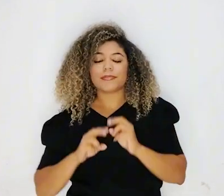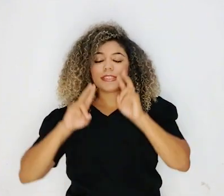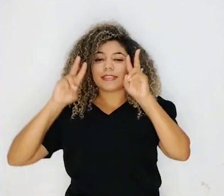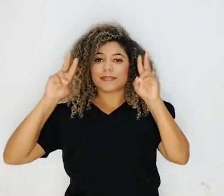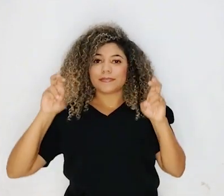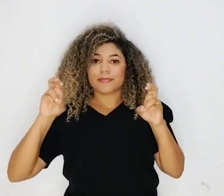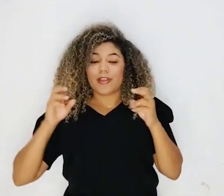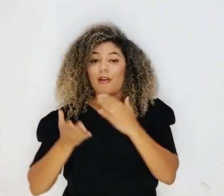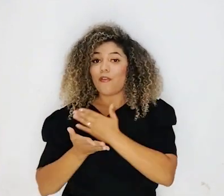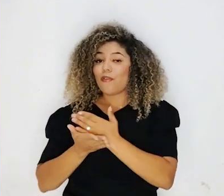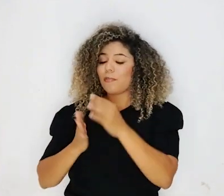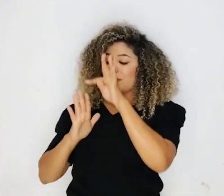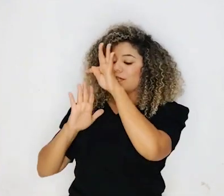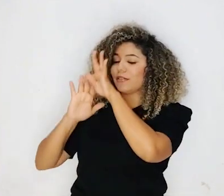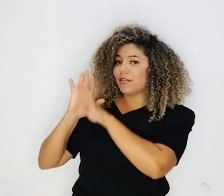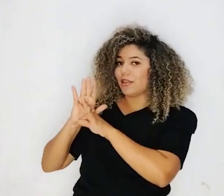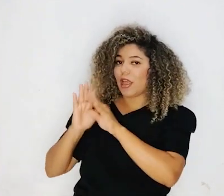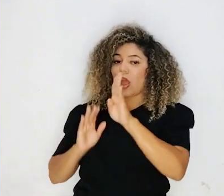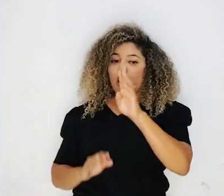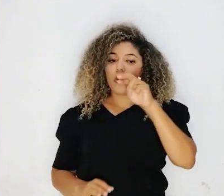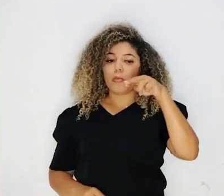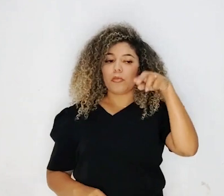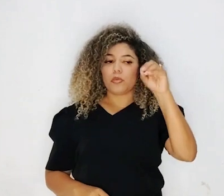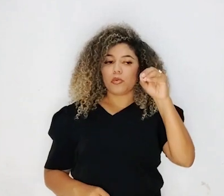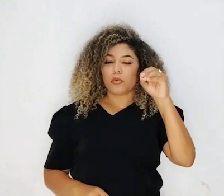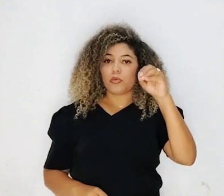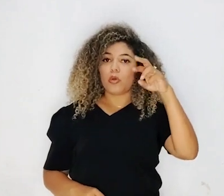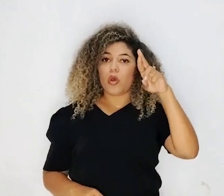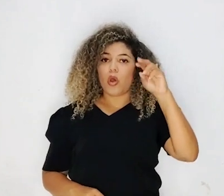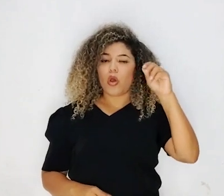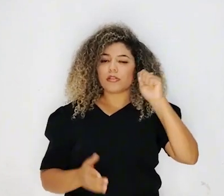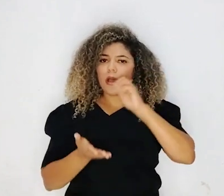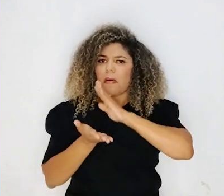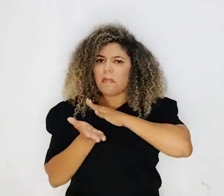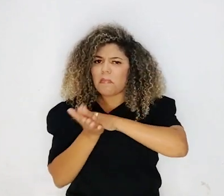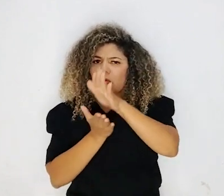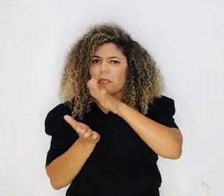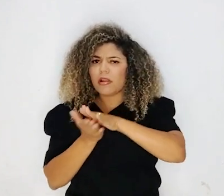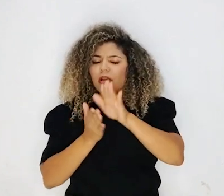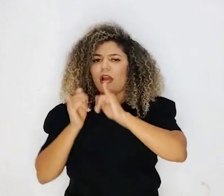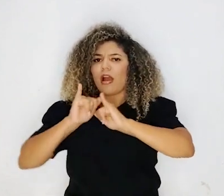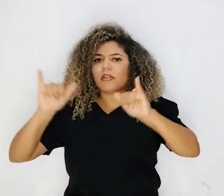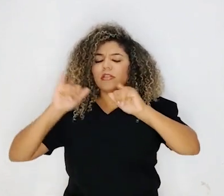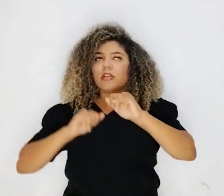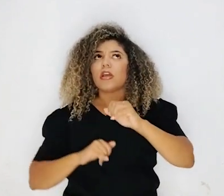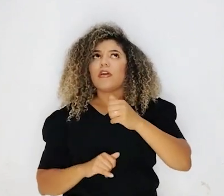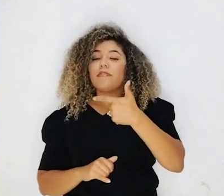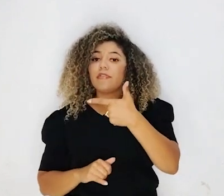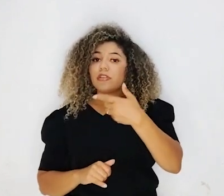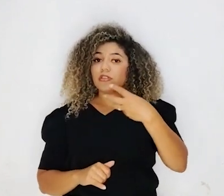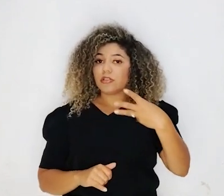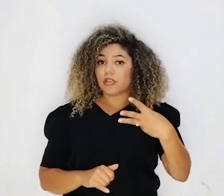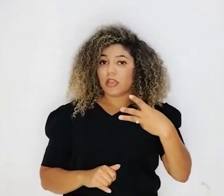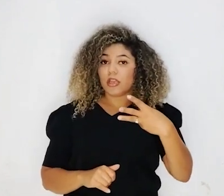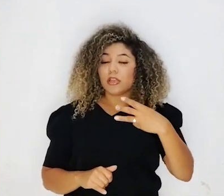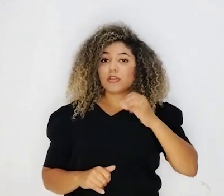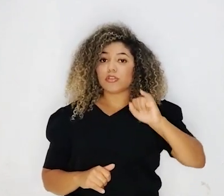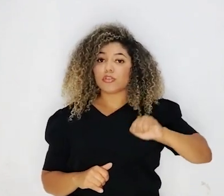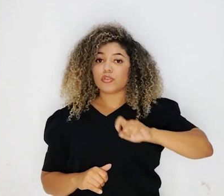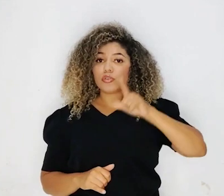vamos começar com esse texto de Bruno Rosa, publicado em 23 de julho de